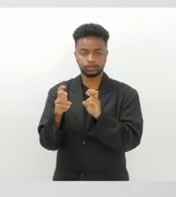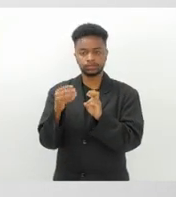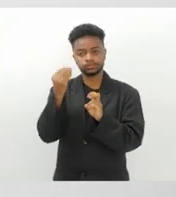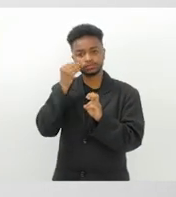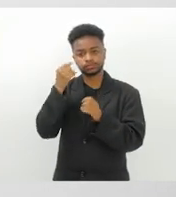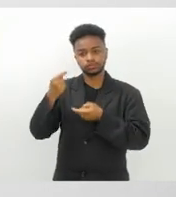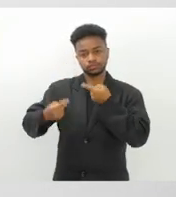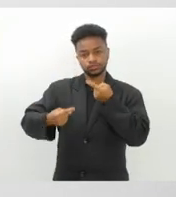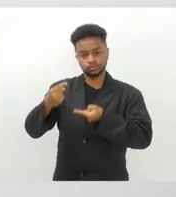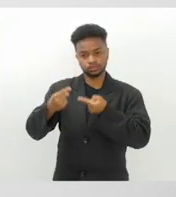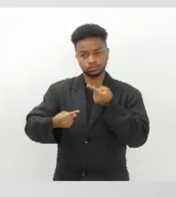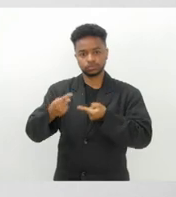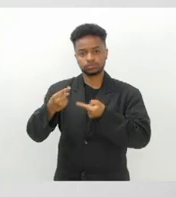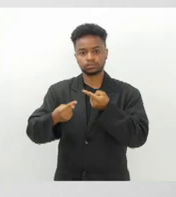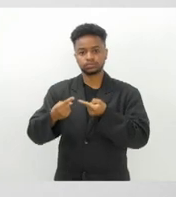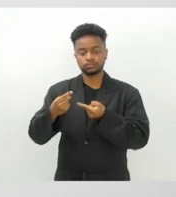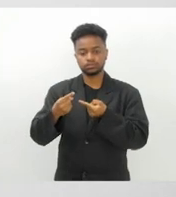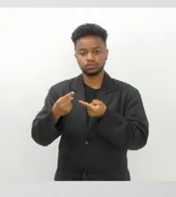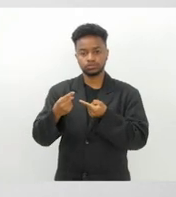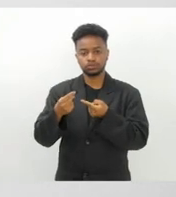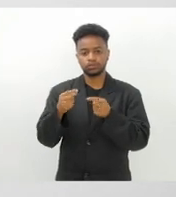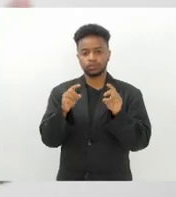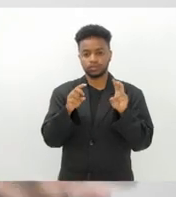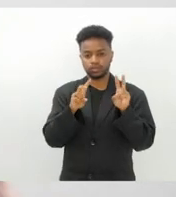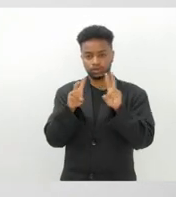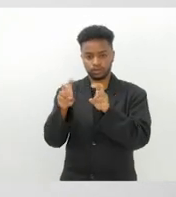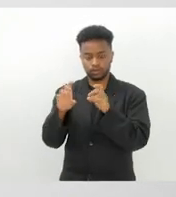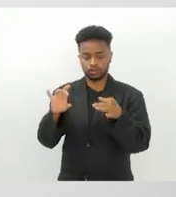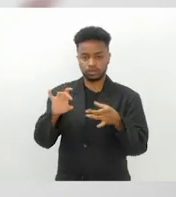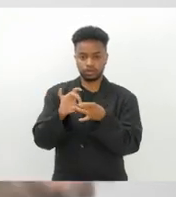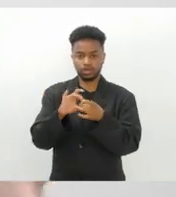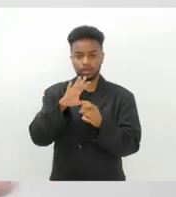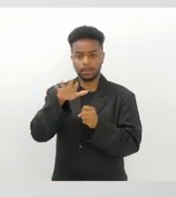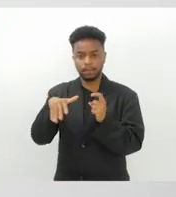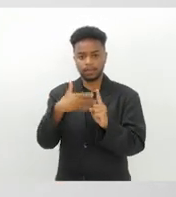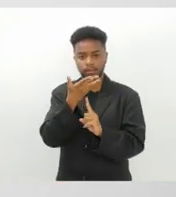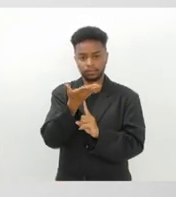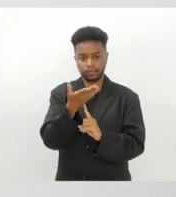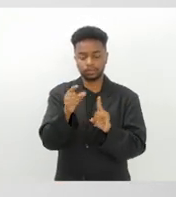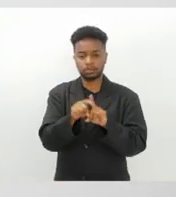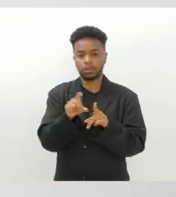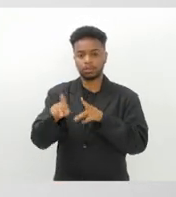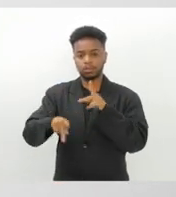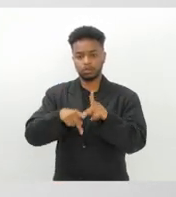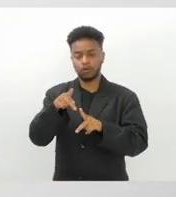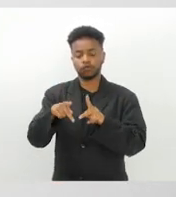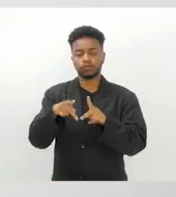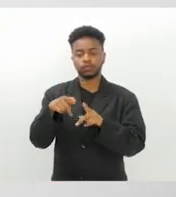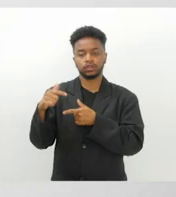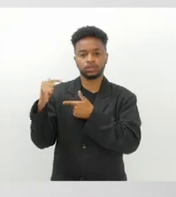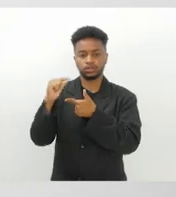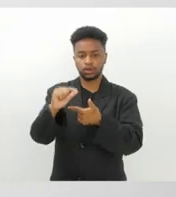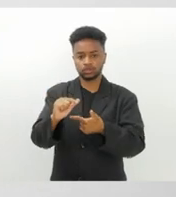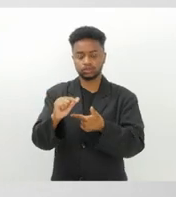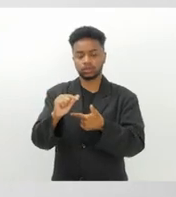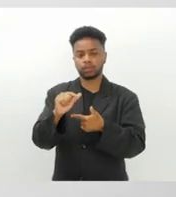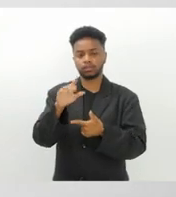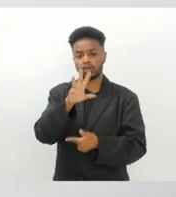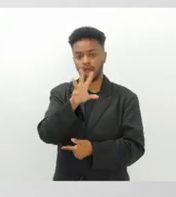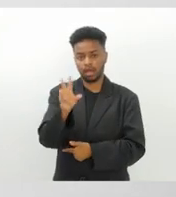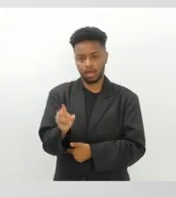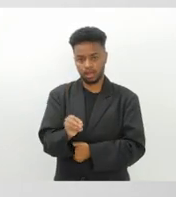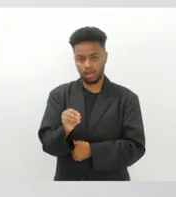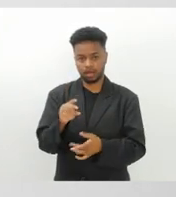tratar das temáticas de meio ambiente e povos tradicionais de matriz africana.